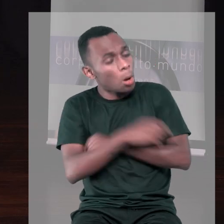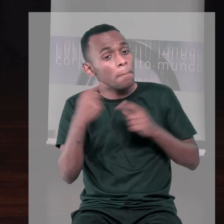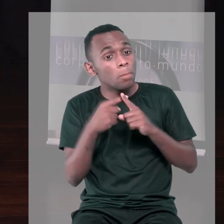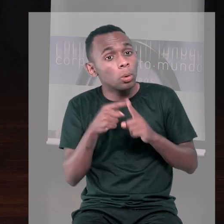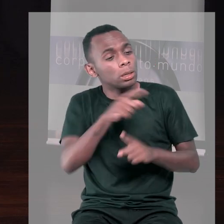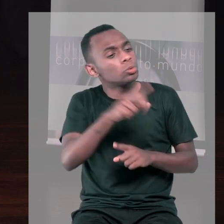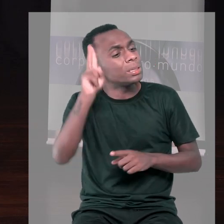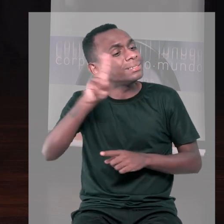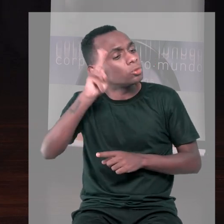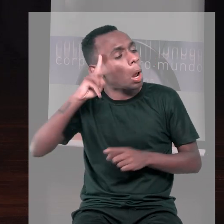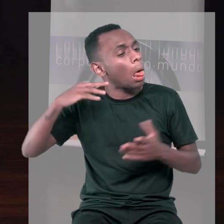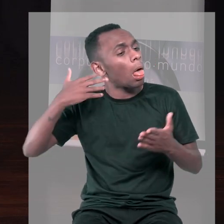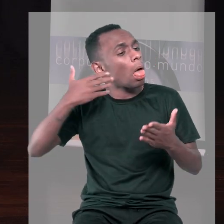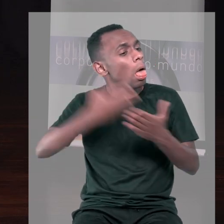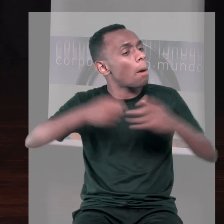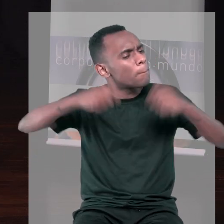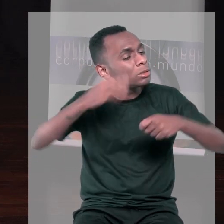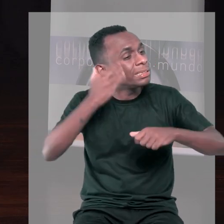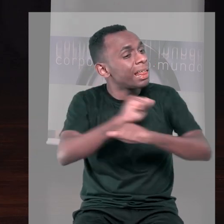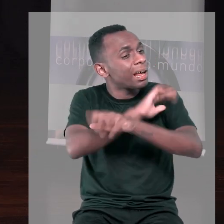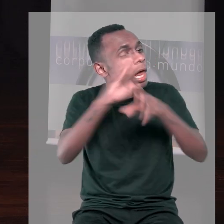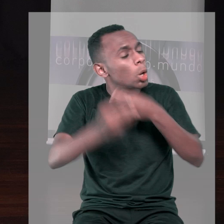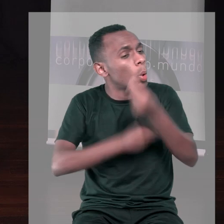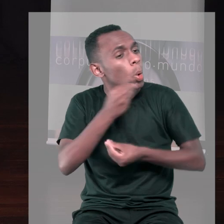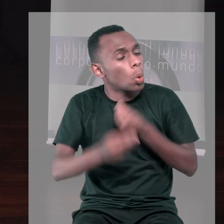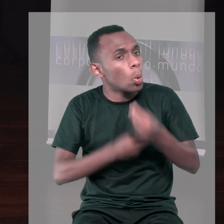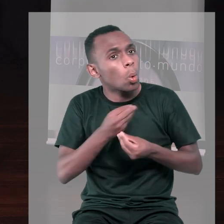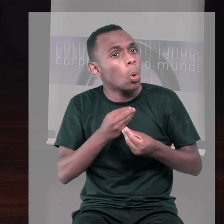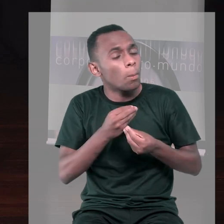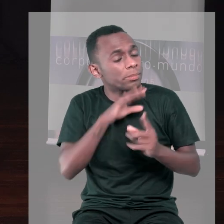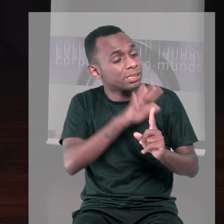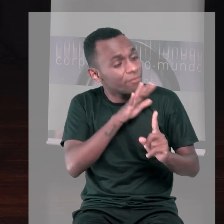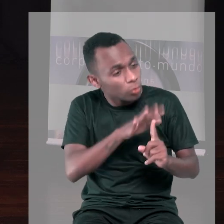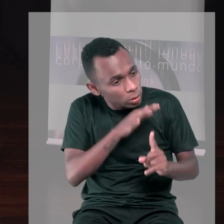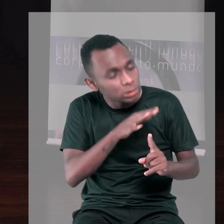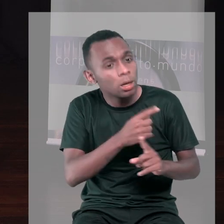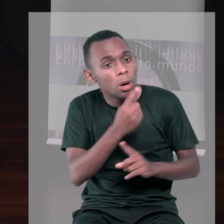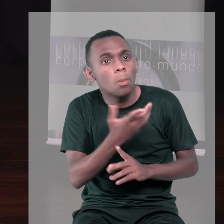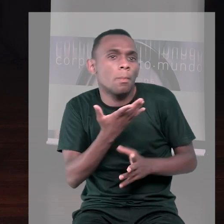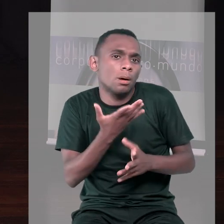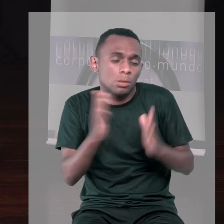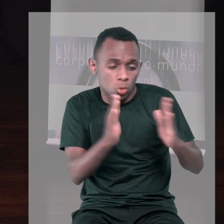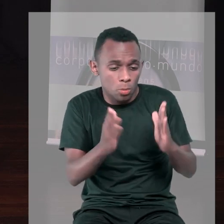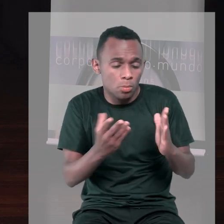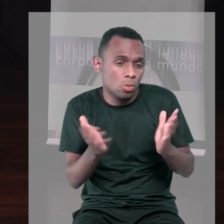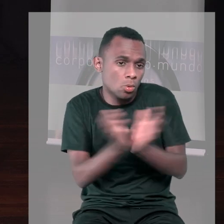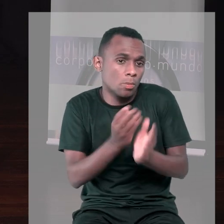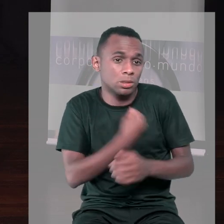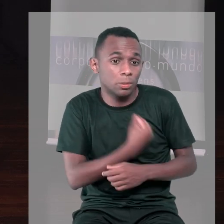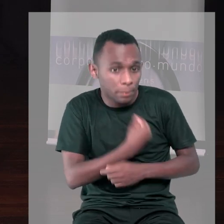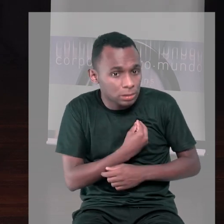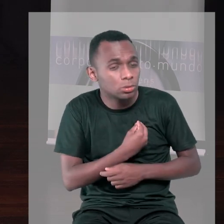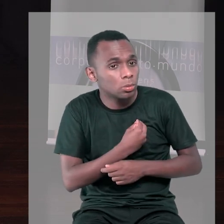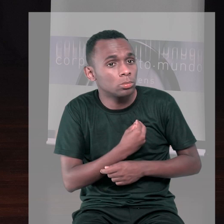totalitário. De um lado, a personagem de Eichmann explicita uma inclinação a